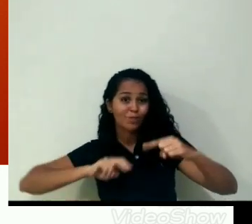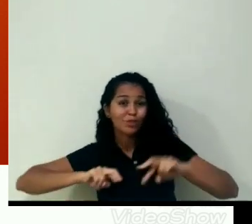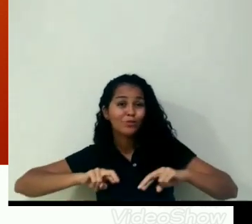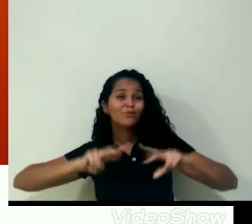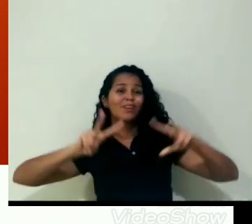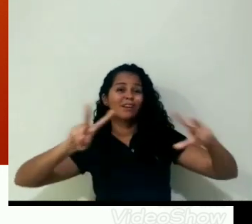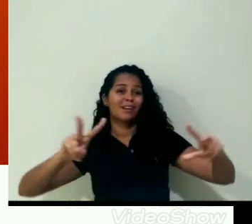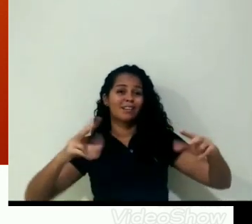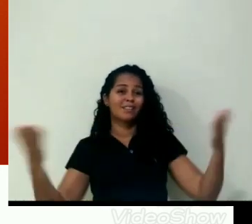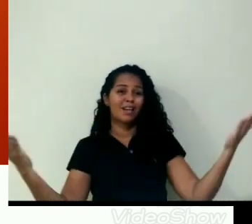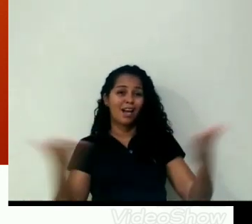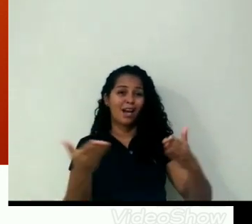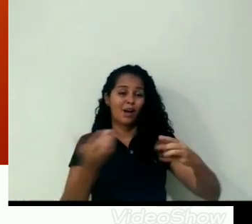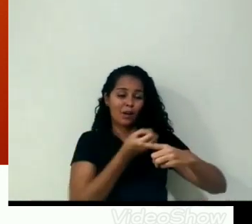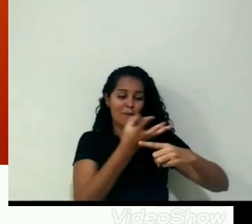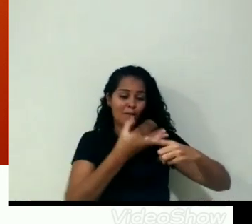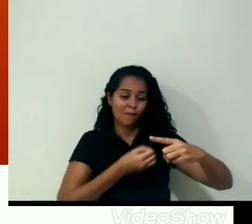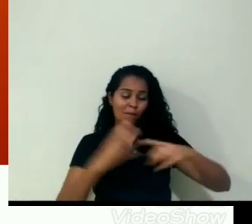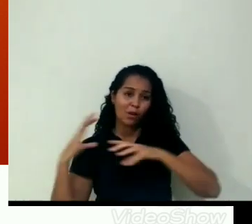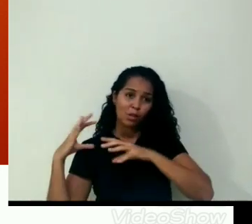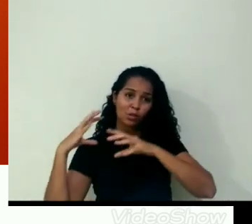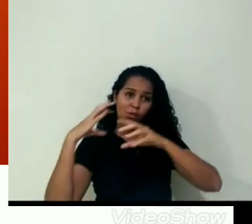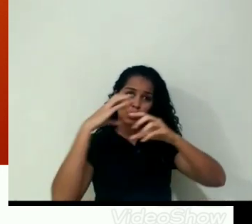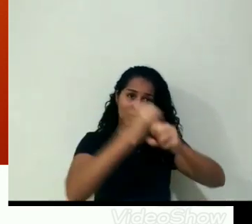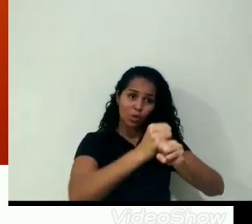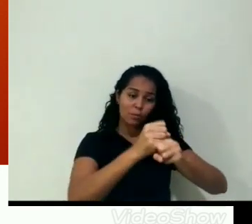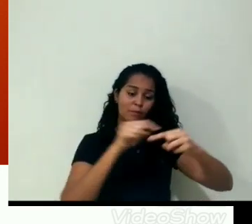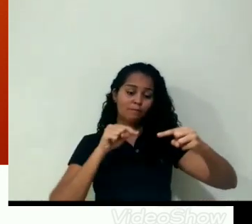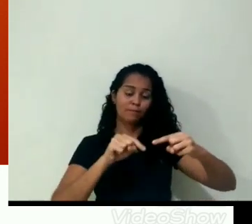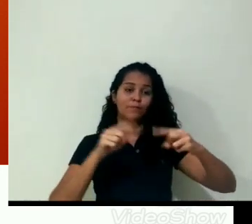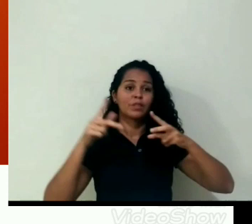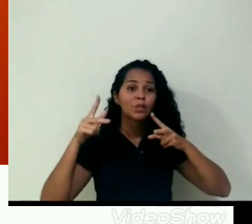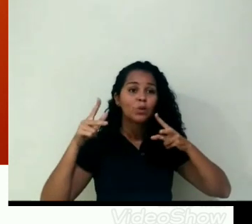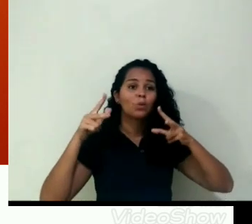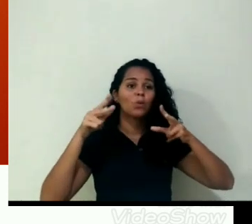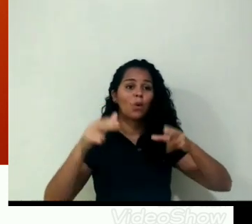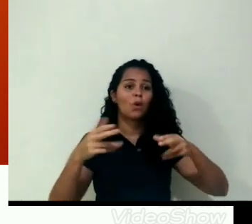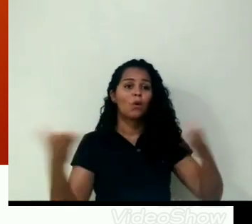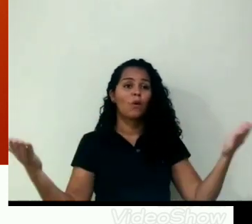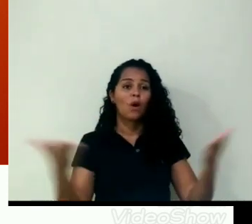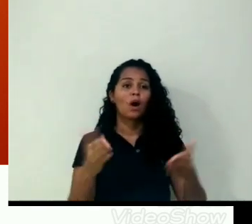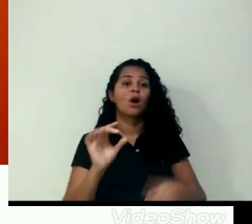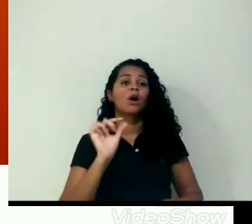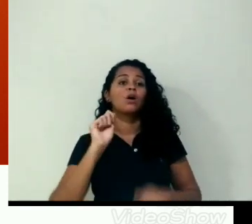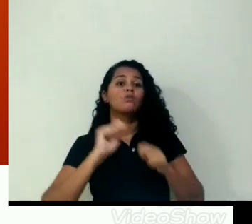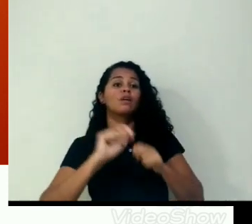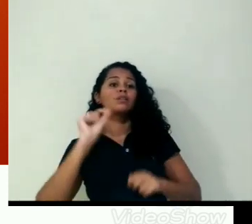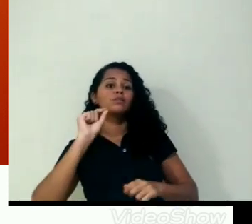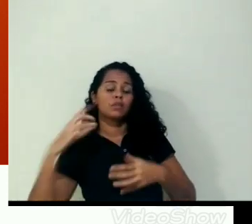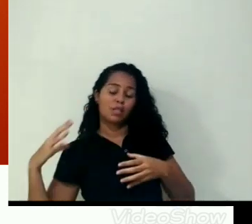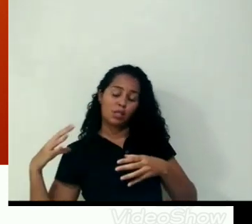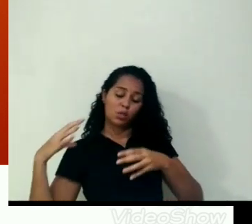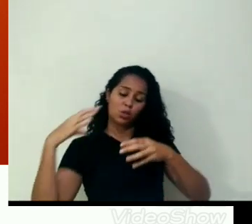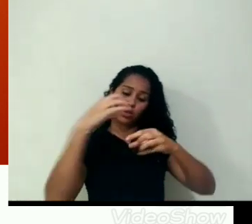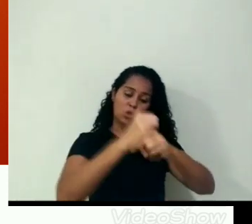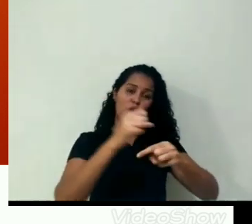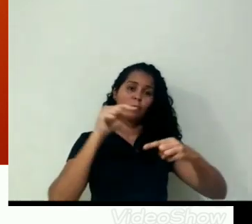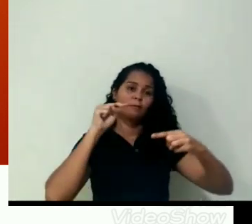os numeradores e eu passo a ter 13 sobre 18. Como subtrair